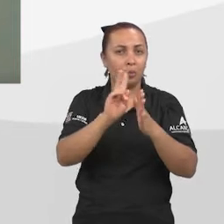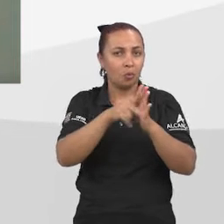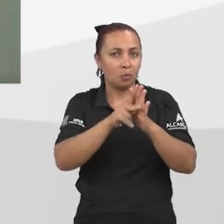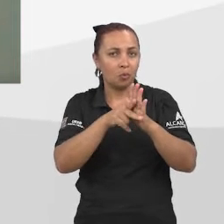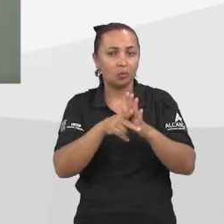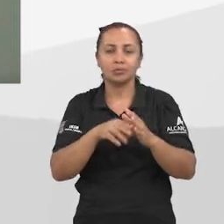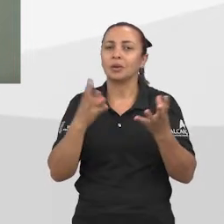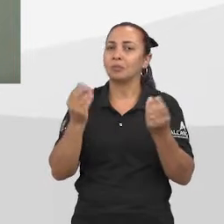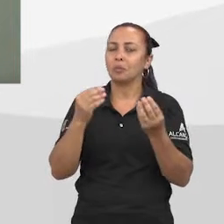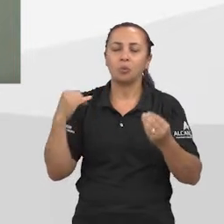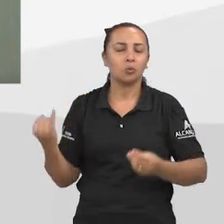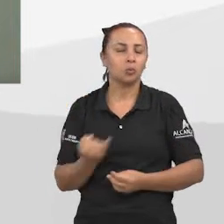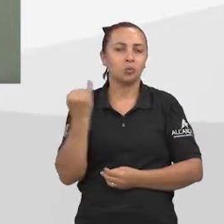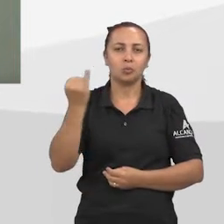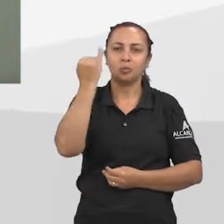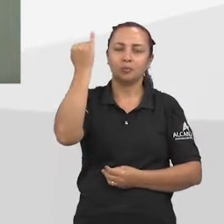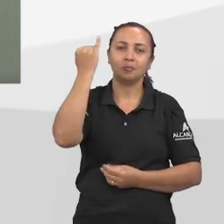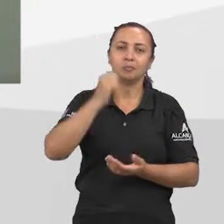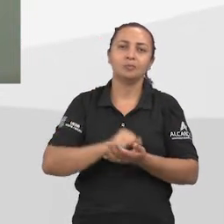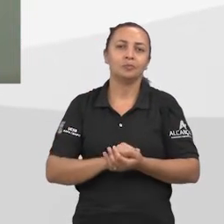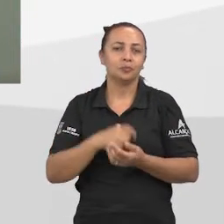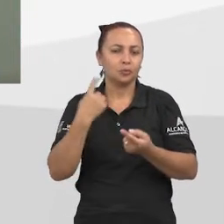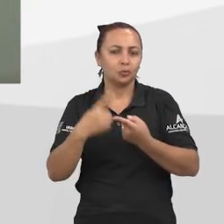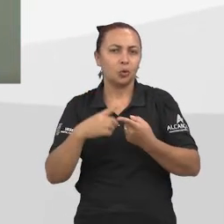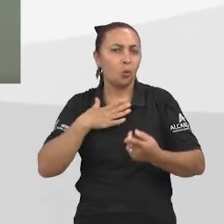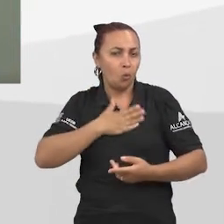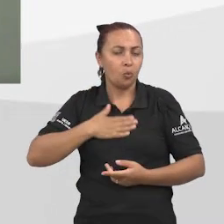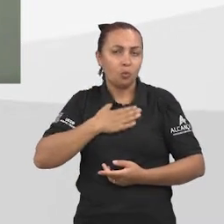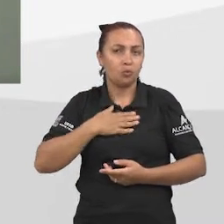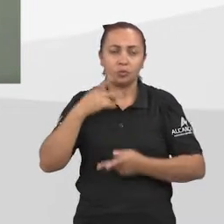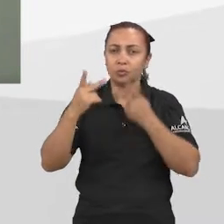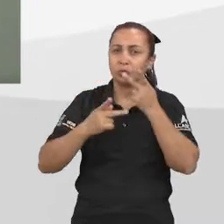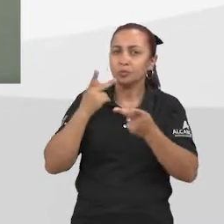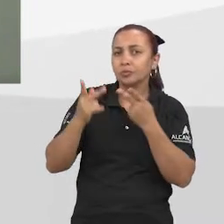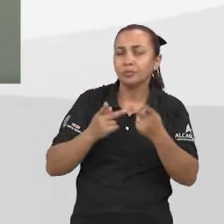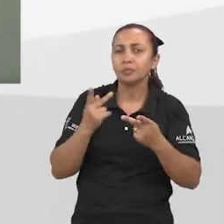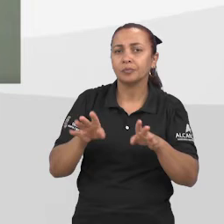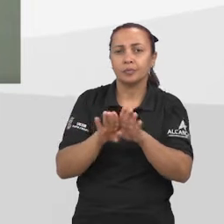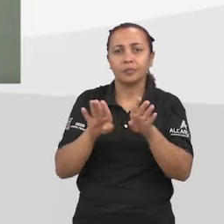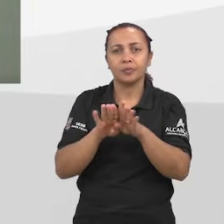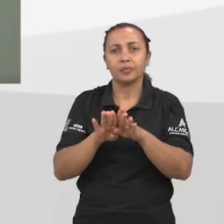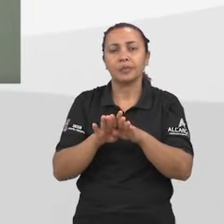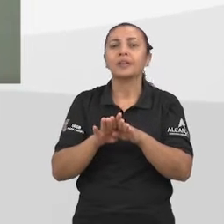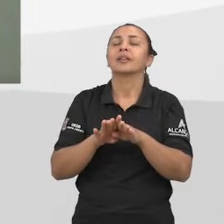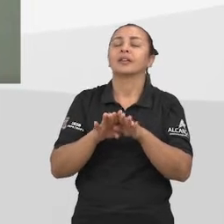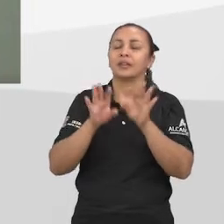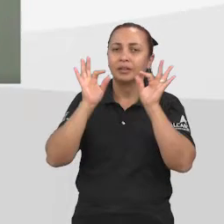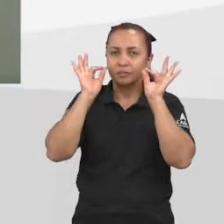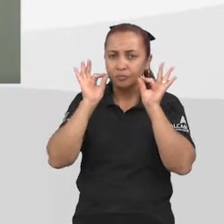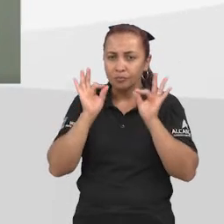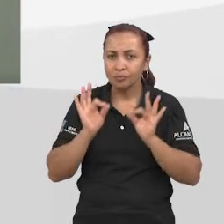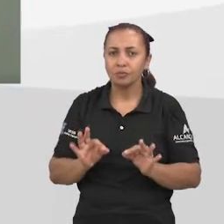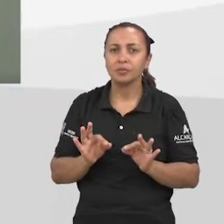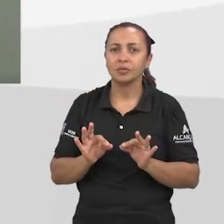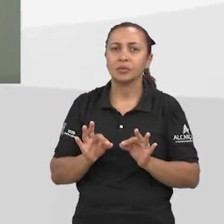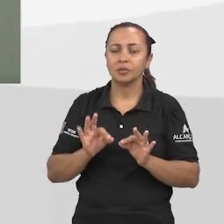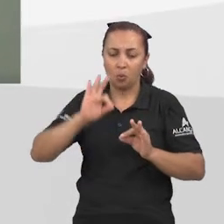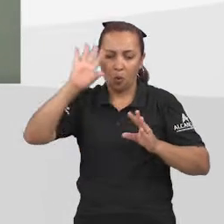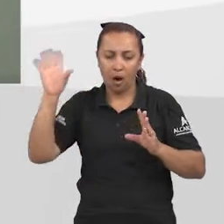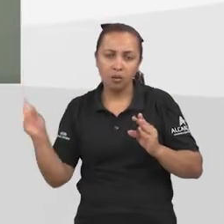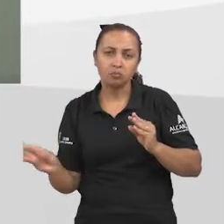esses projetos, é muito importante. E gostaria de ressaltar que justamente